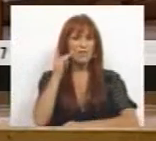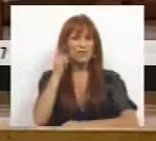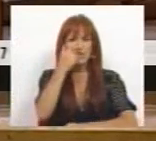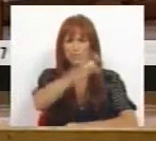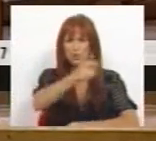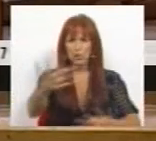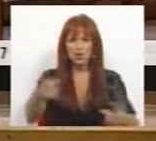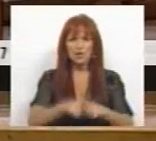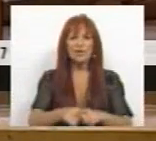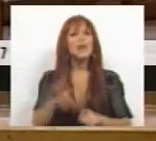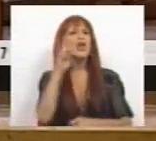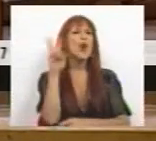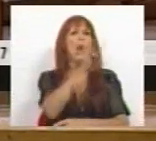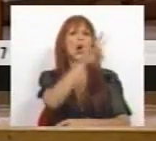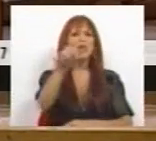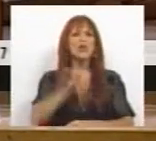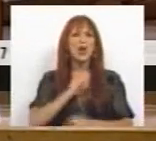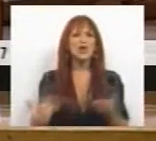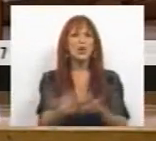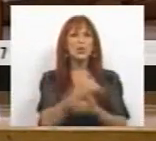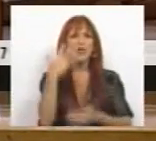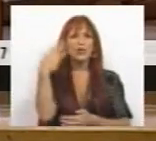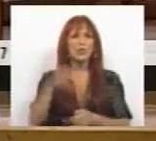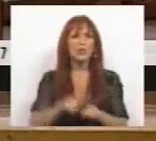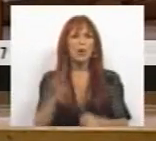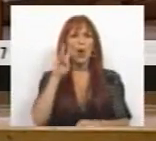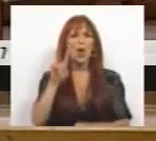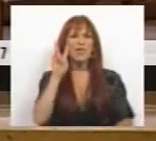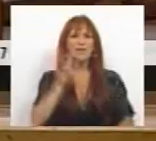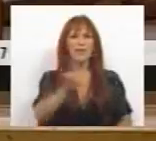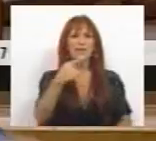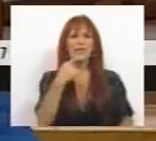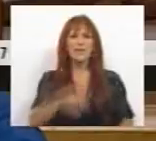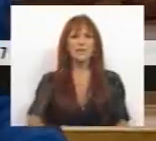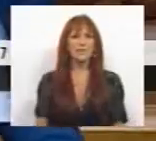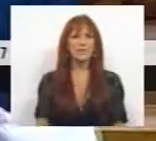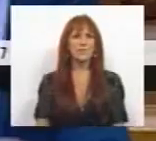vida das pessoas e de olhar para os nossos recursos naturais com olhos de ver, disse.